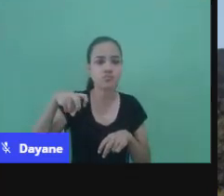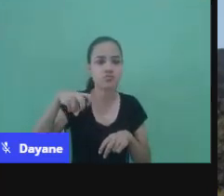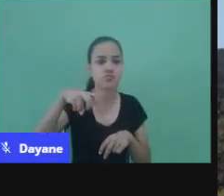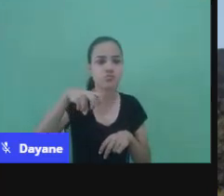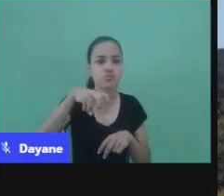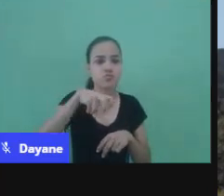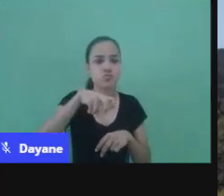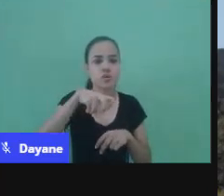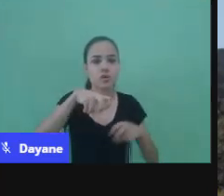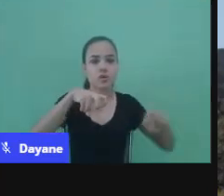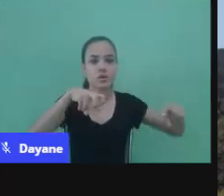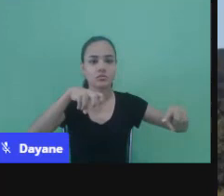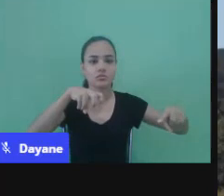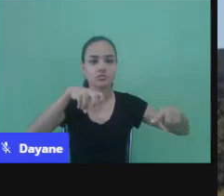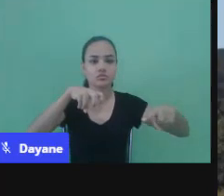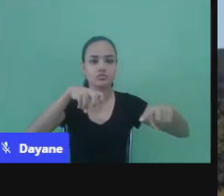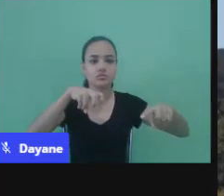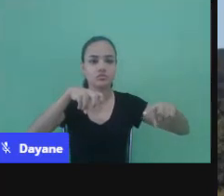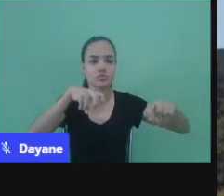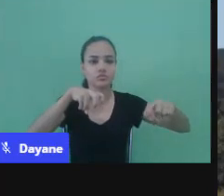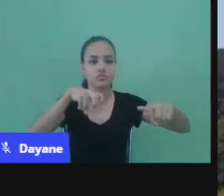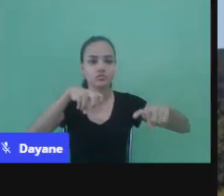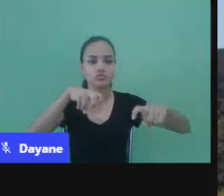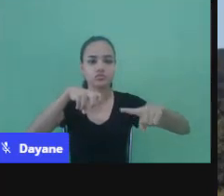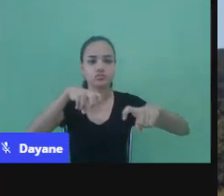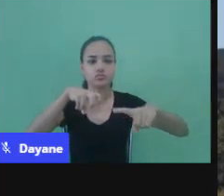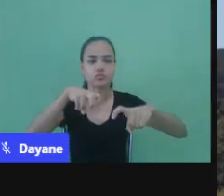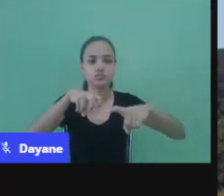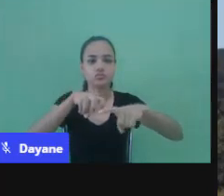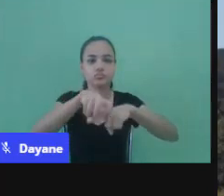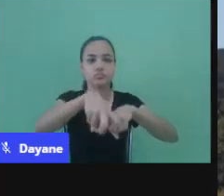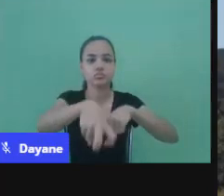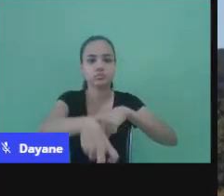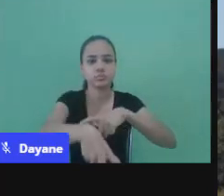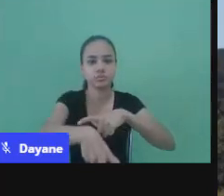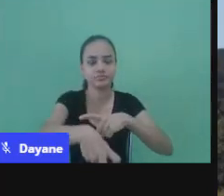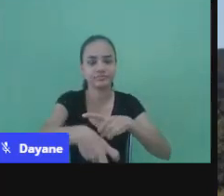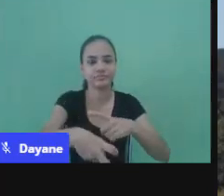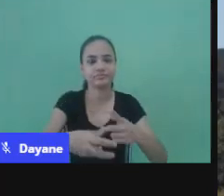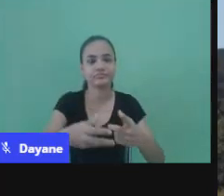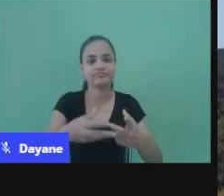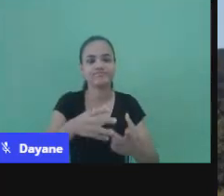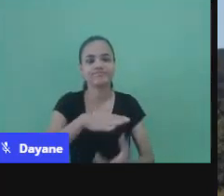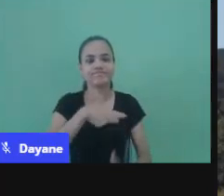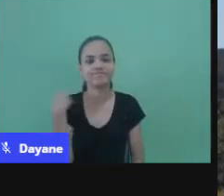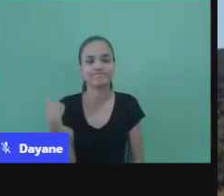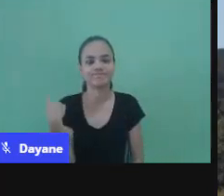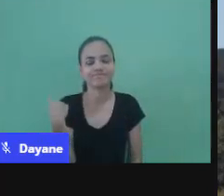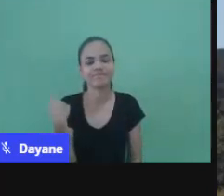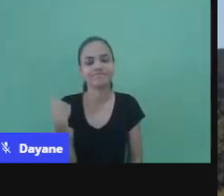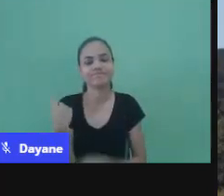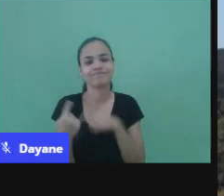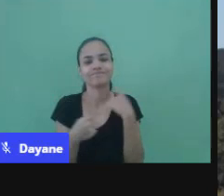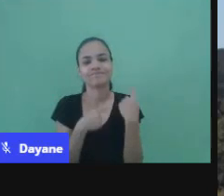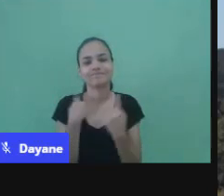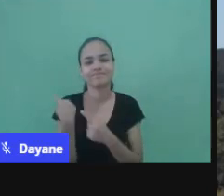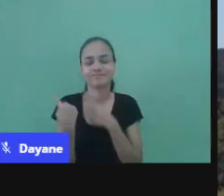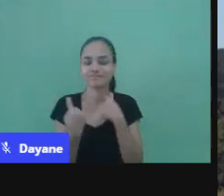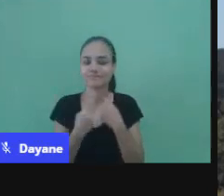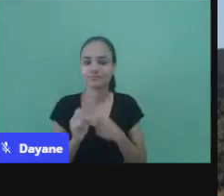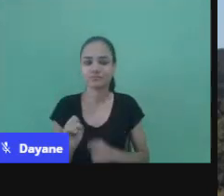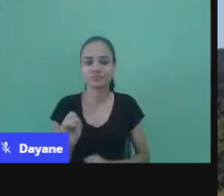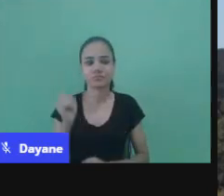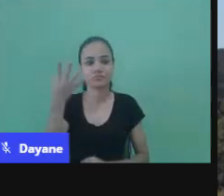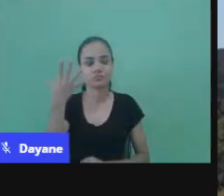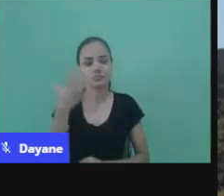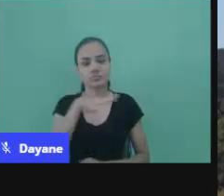atropelado dentro do nosso estado, e isso tem números enormes, né? Muito, muitos animais estão